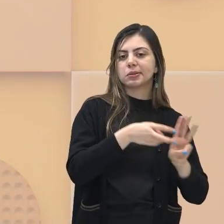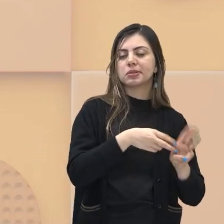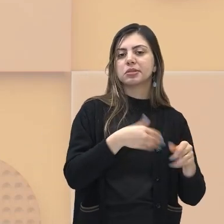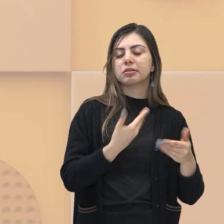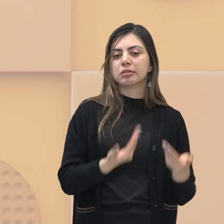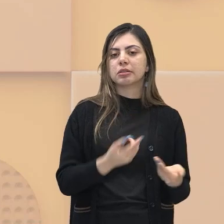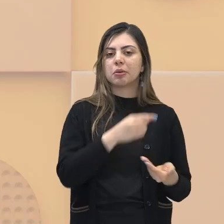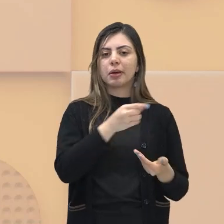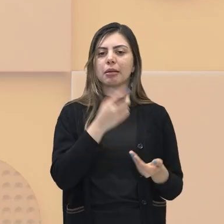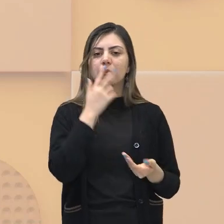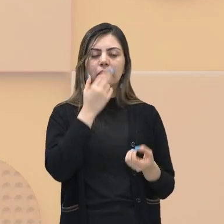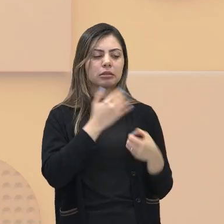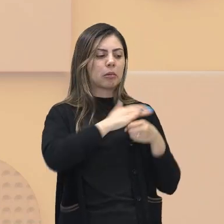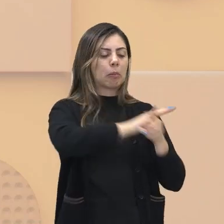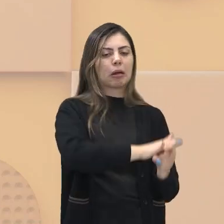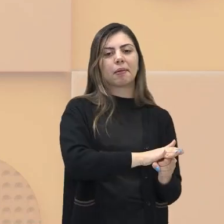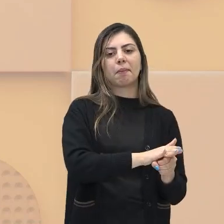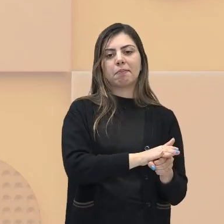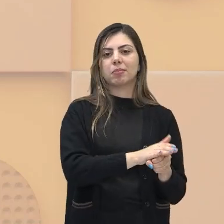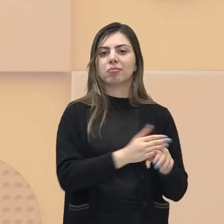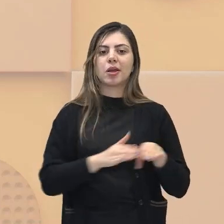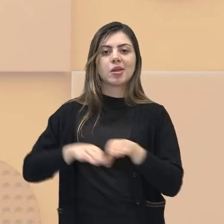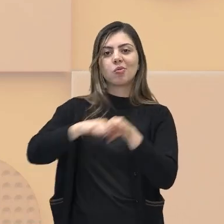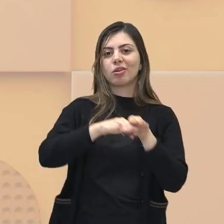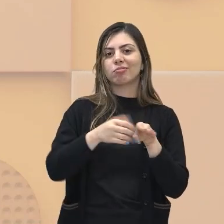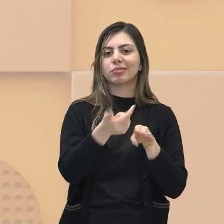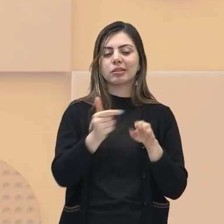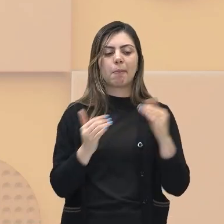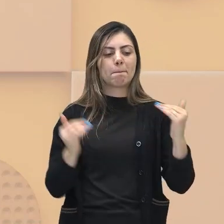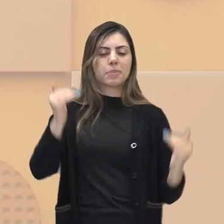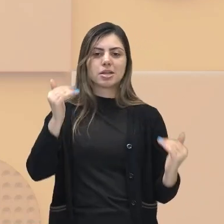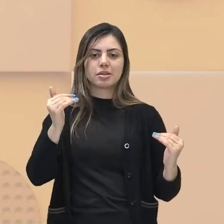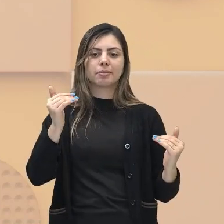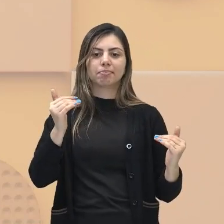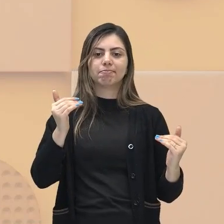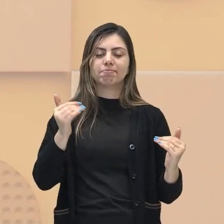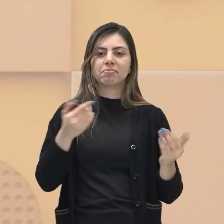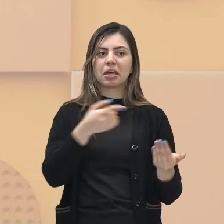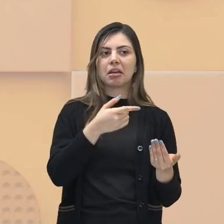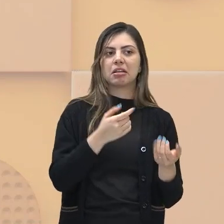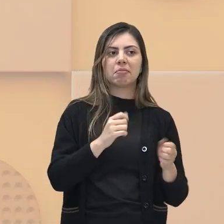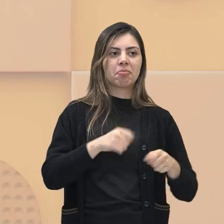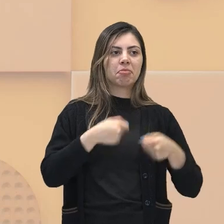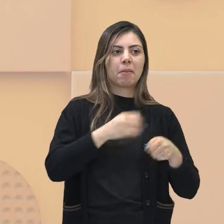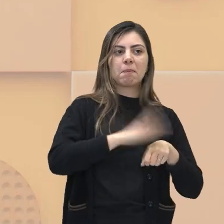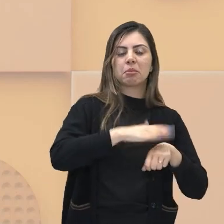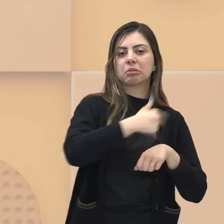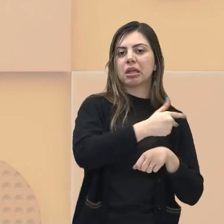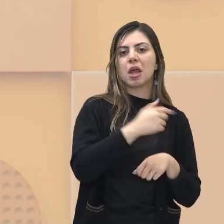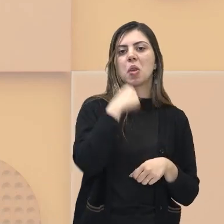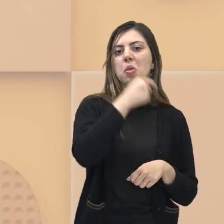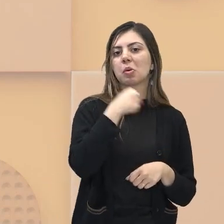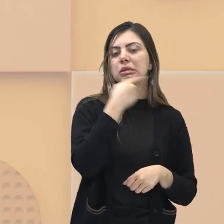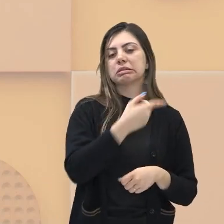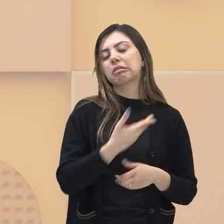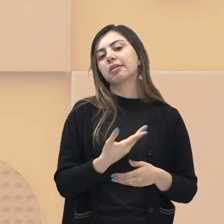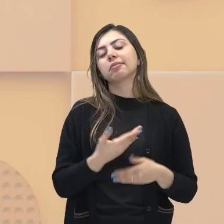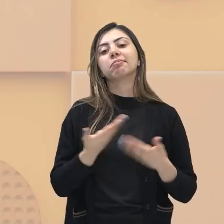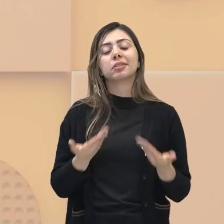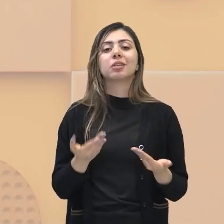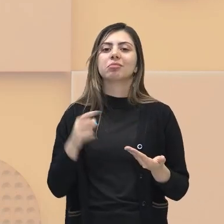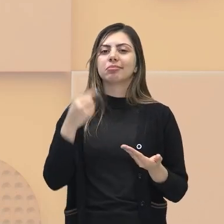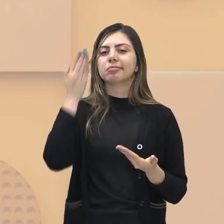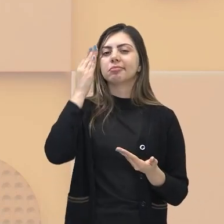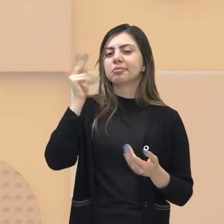eram tratados de forma diferente, como inferiores, incapazes. Tanto que na história do